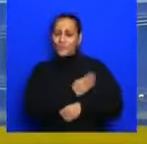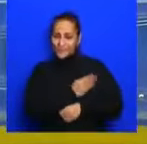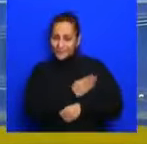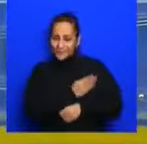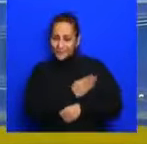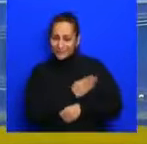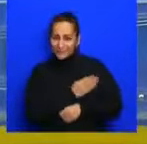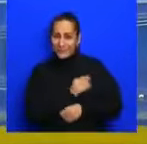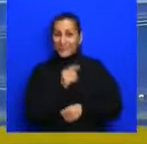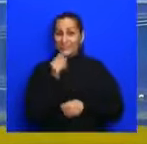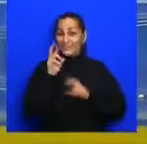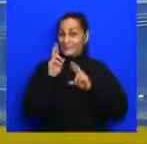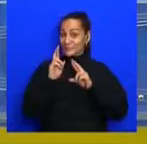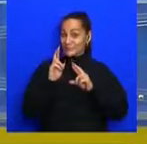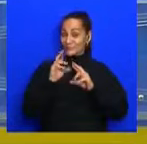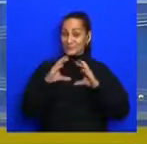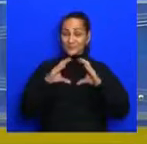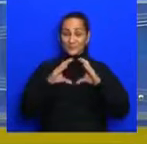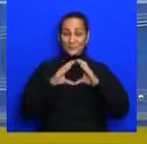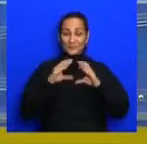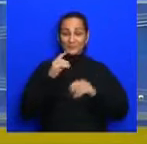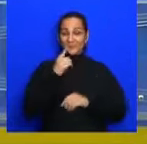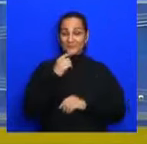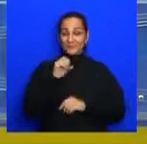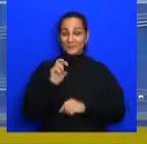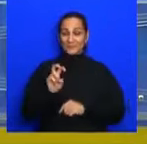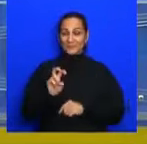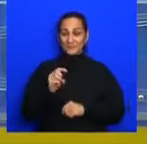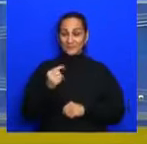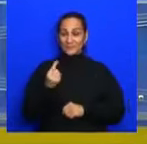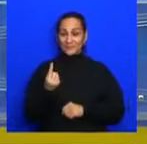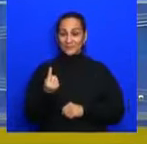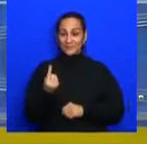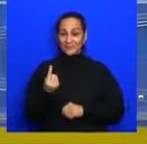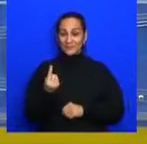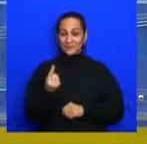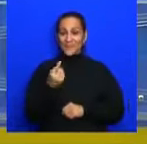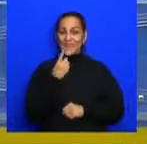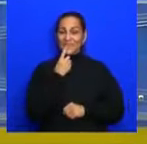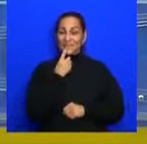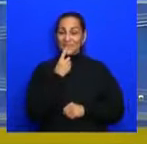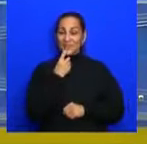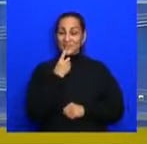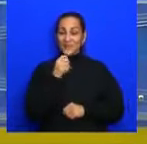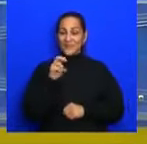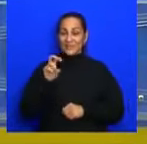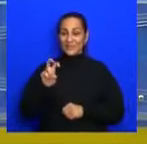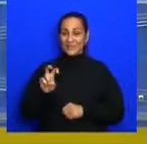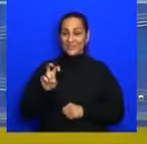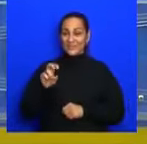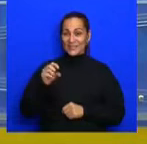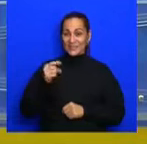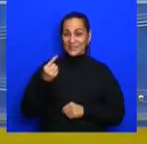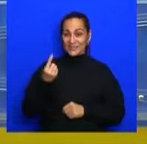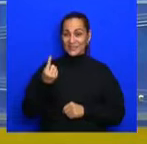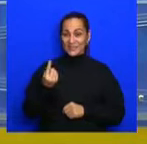coração? Estamos na torcida, bola vermelha, 51, vermelha,